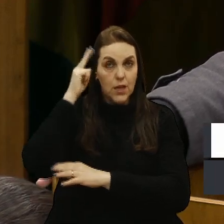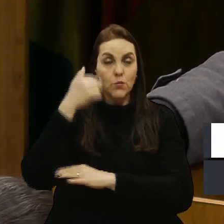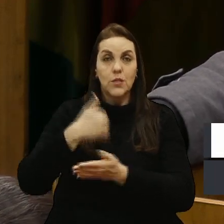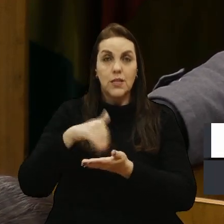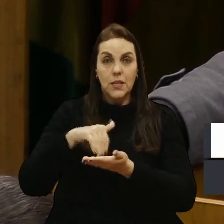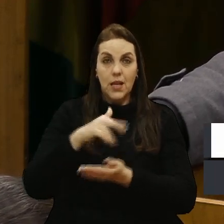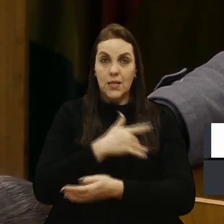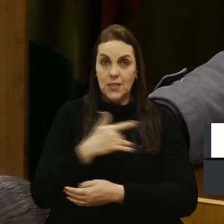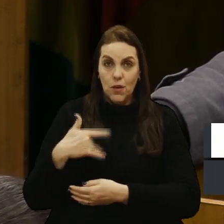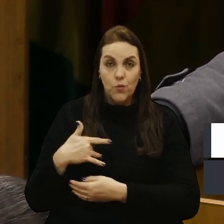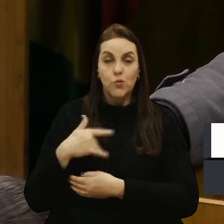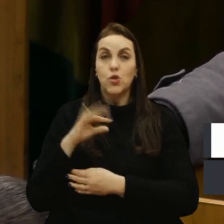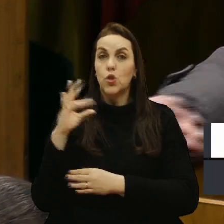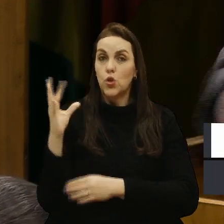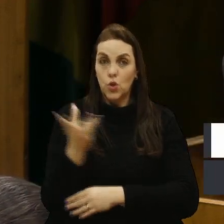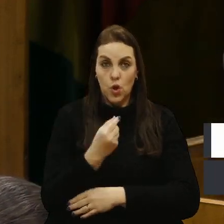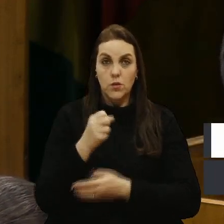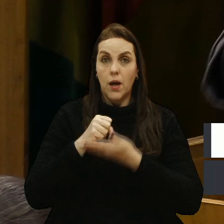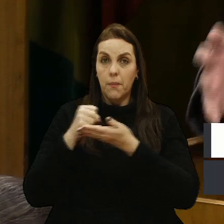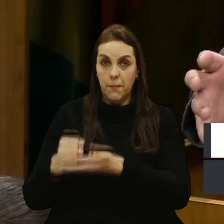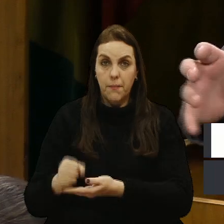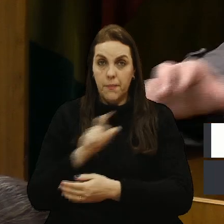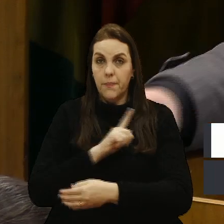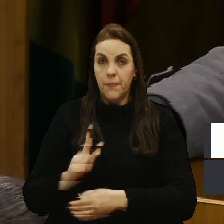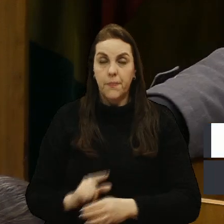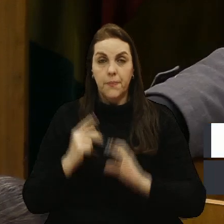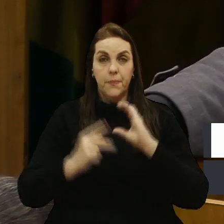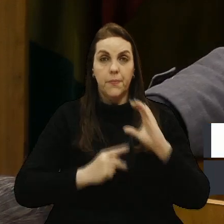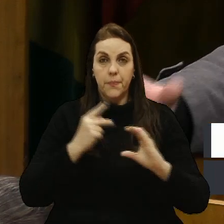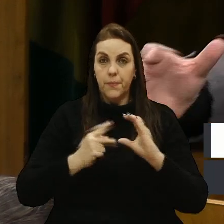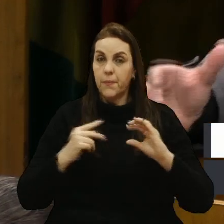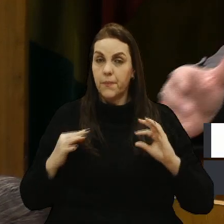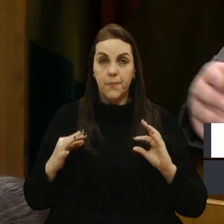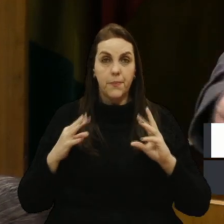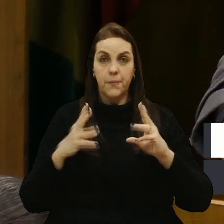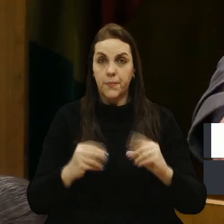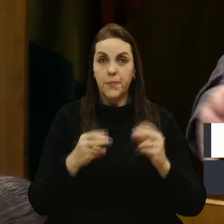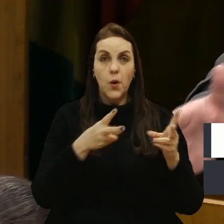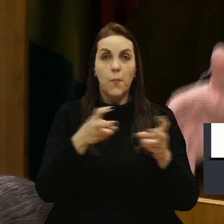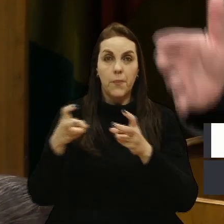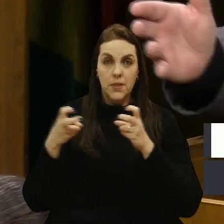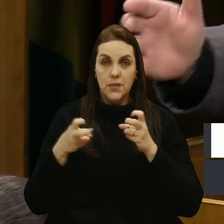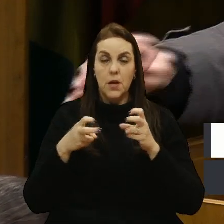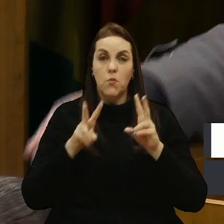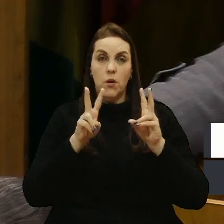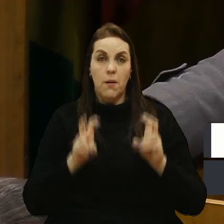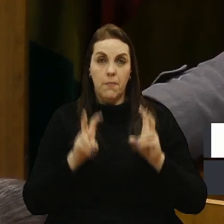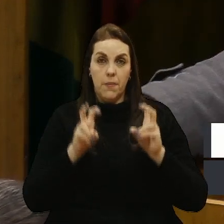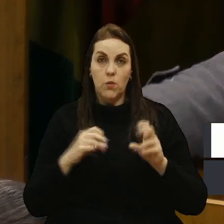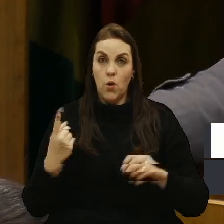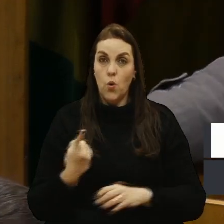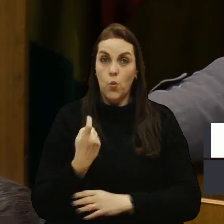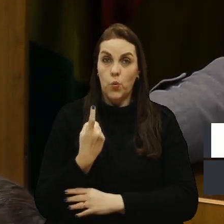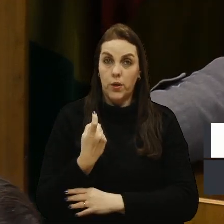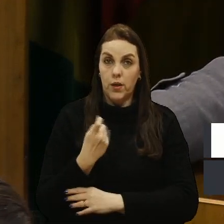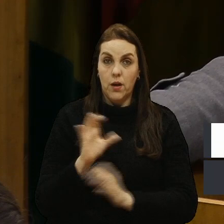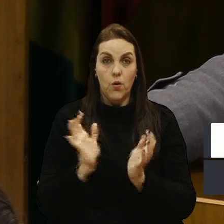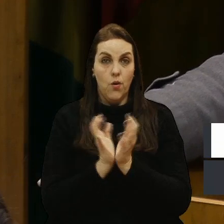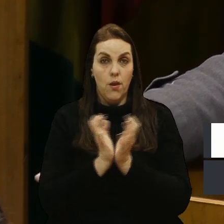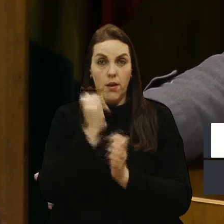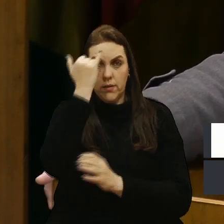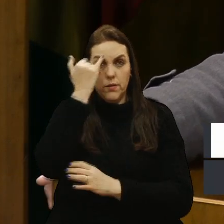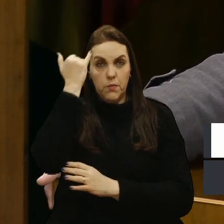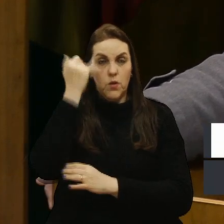saúde, de nós enquanto base do governo, da Câmara de Vereadores como um todo. Eu percebo que é uma pauta única, como diz o colega D'Ambrosa aqui.